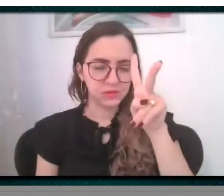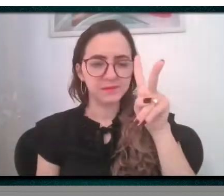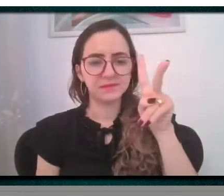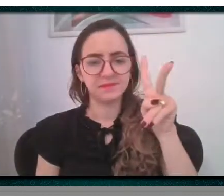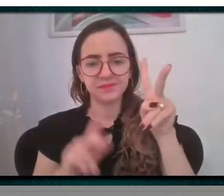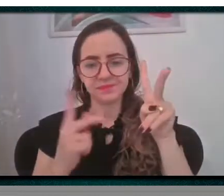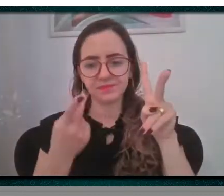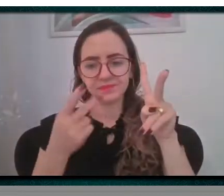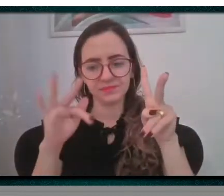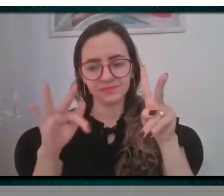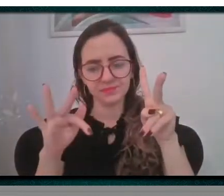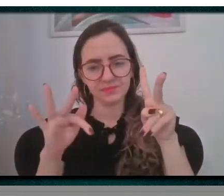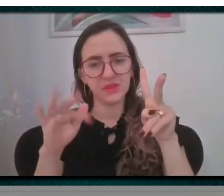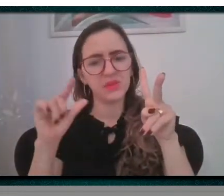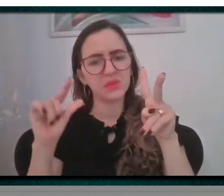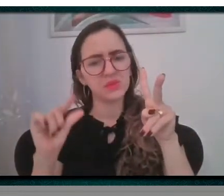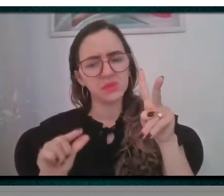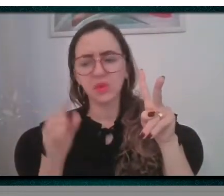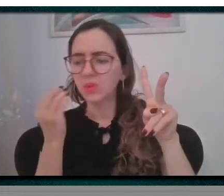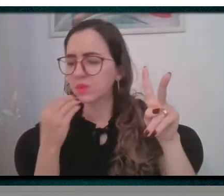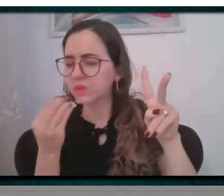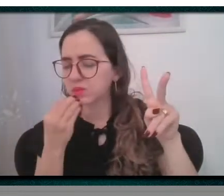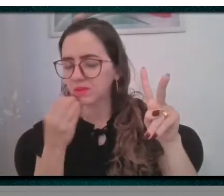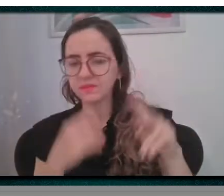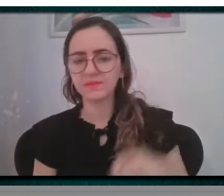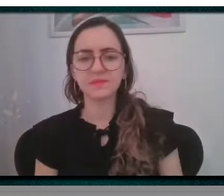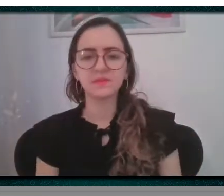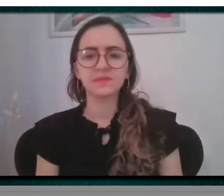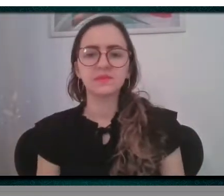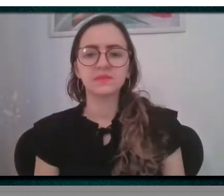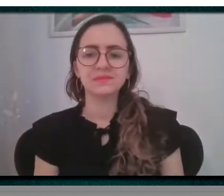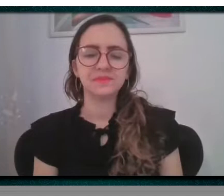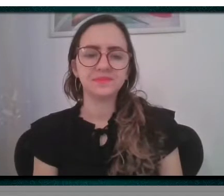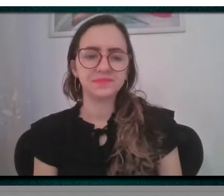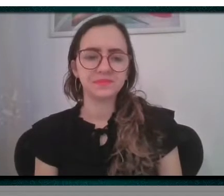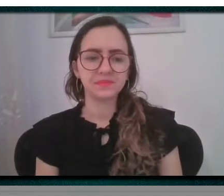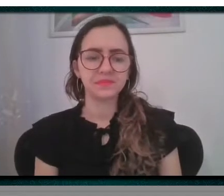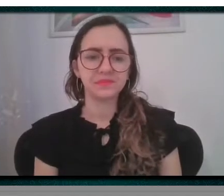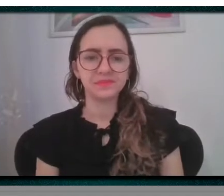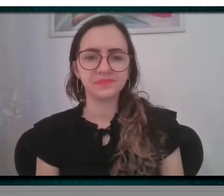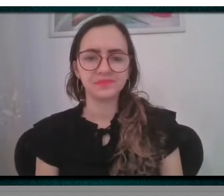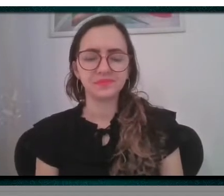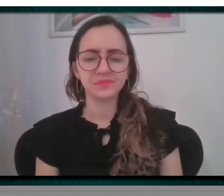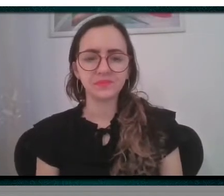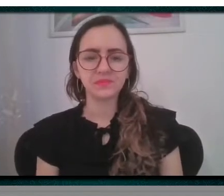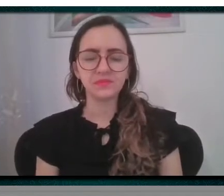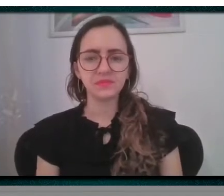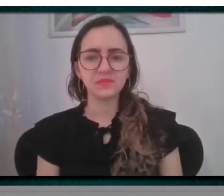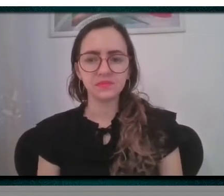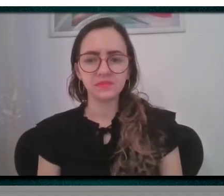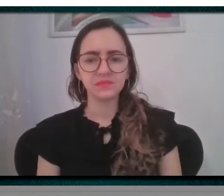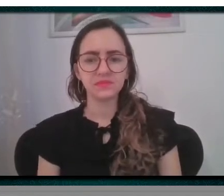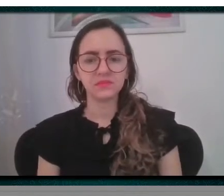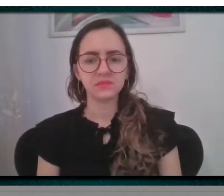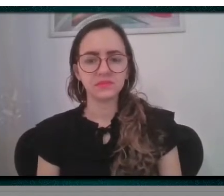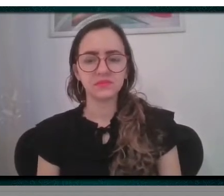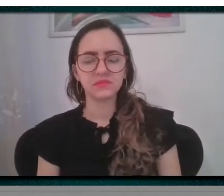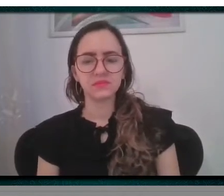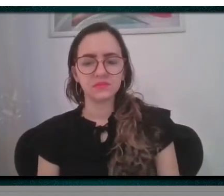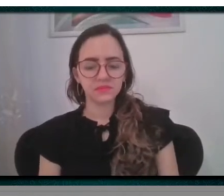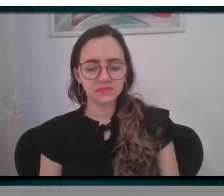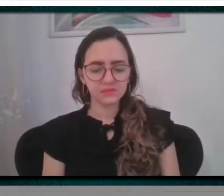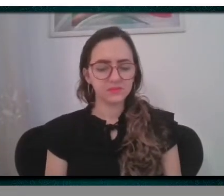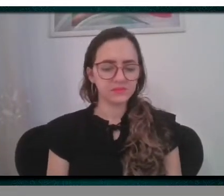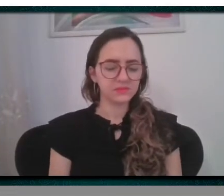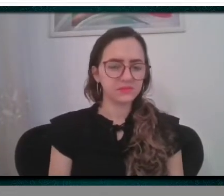ácido clorídrico é muito mais forte do que o ácido fluorídrico, certo? Só por esses valores. A mesma